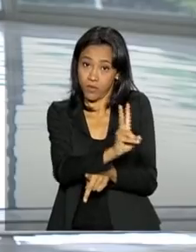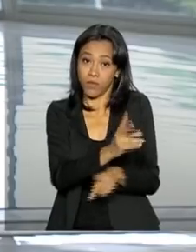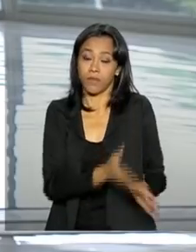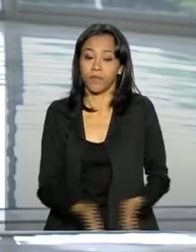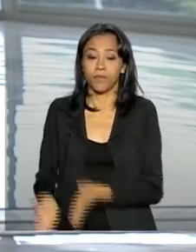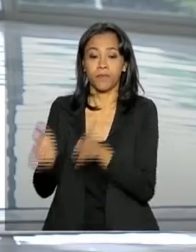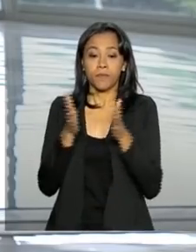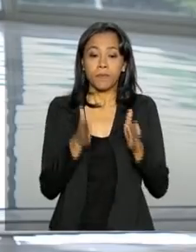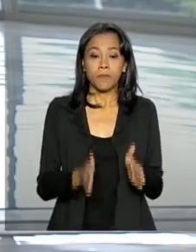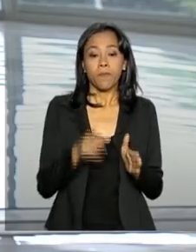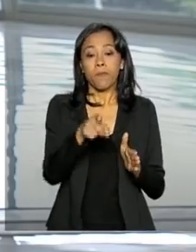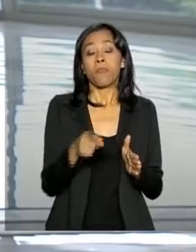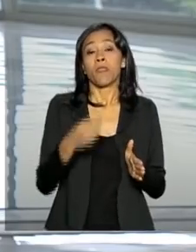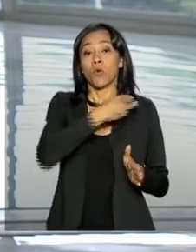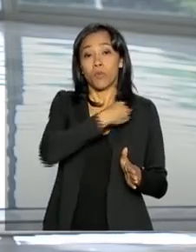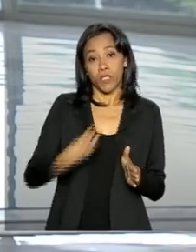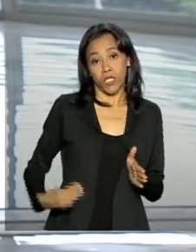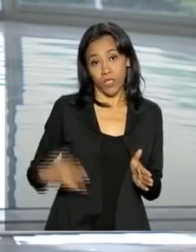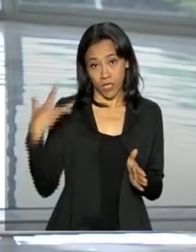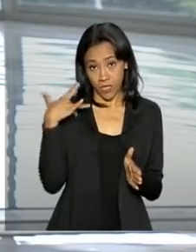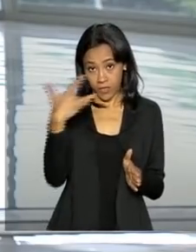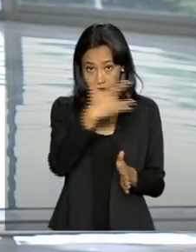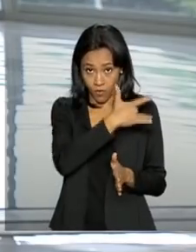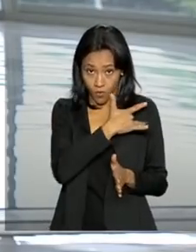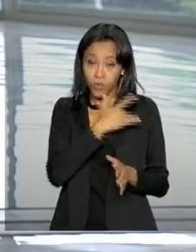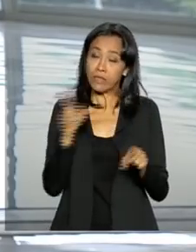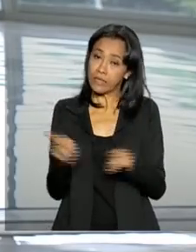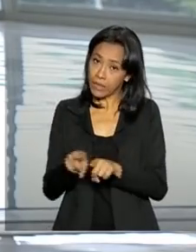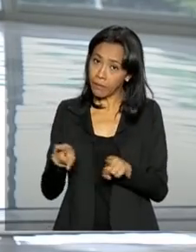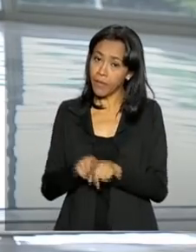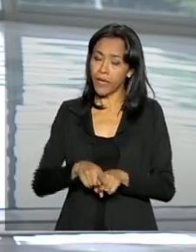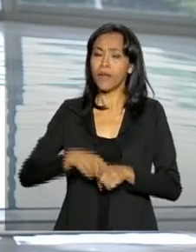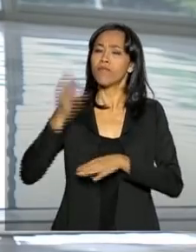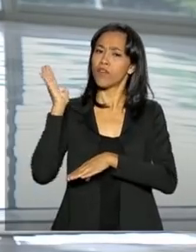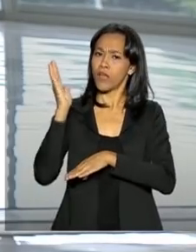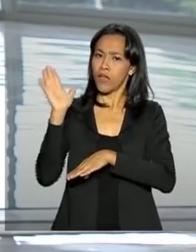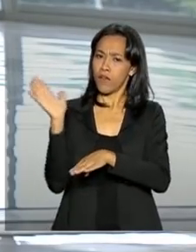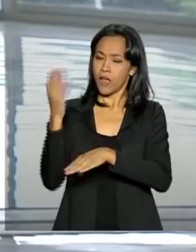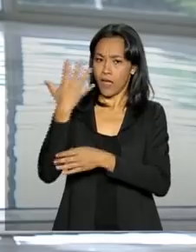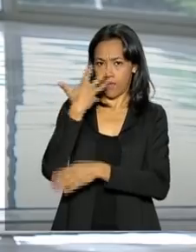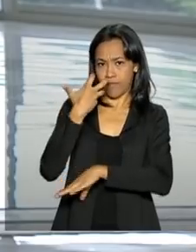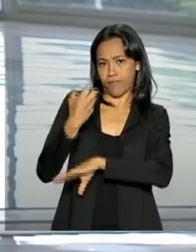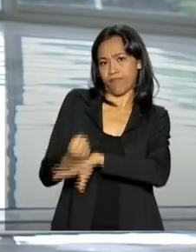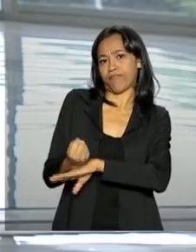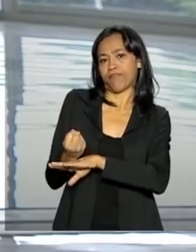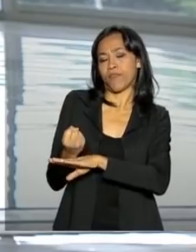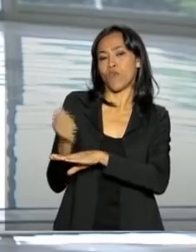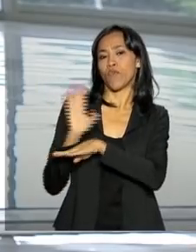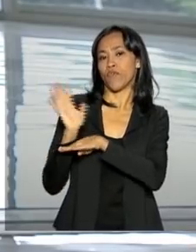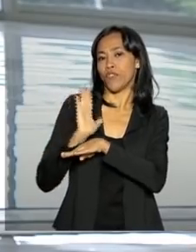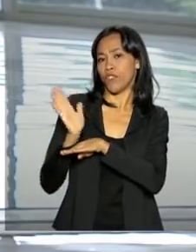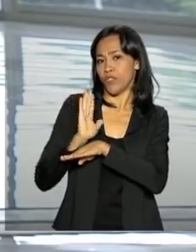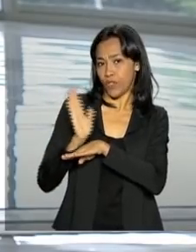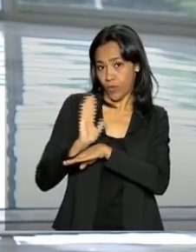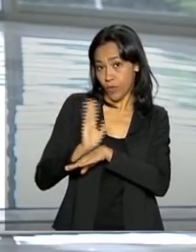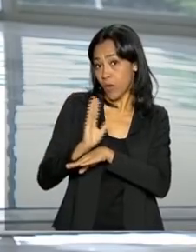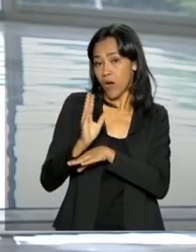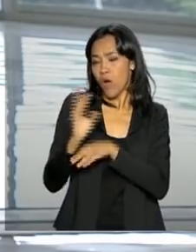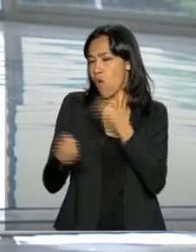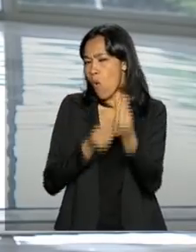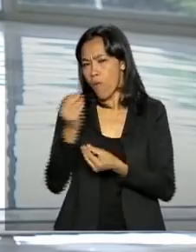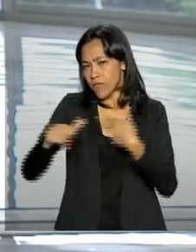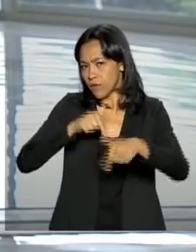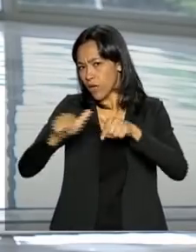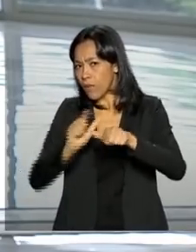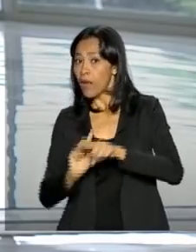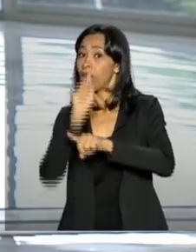O ministro da Saúde, Luiz Henrique Mandetta, também gravou um vídeo antes do embarque. Ele fala como que vai ser esse trabalho lá